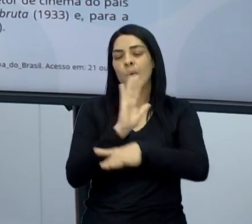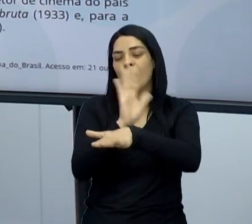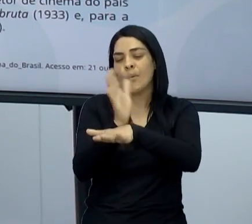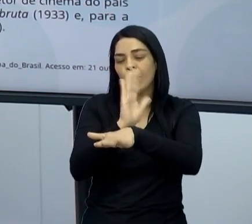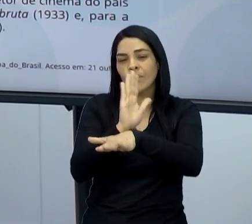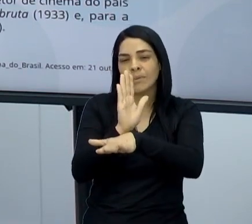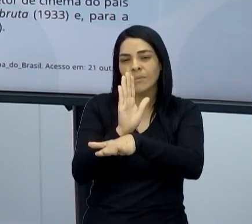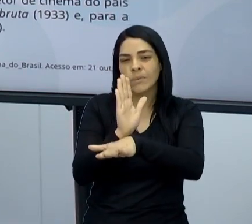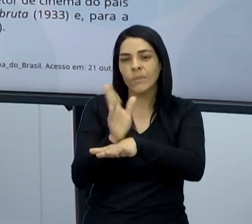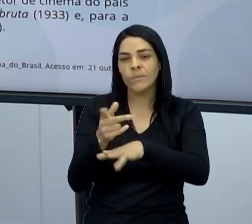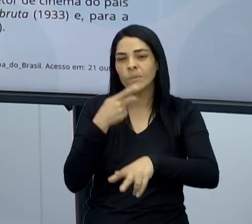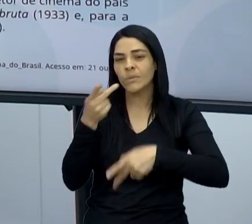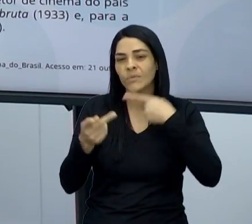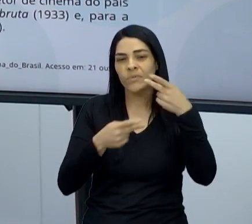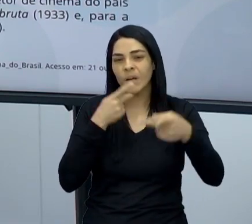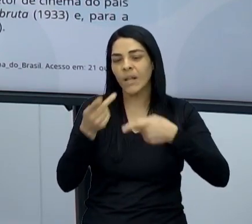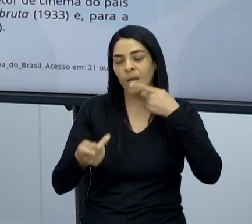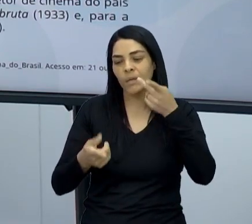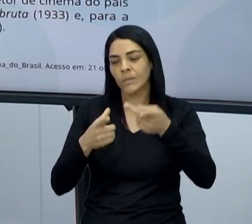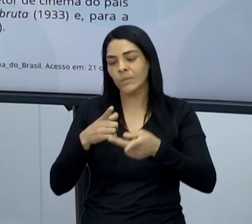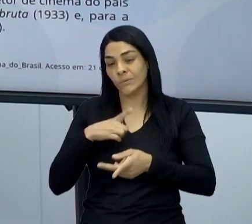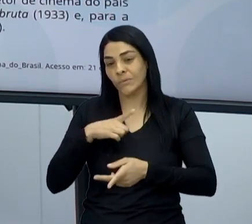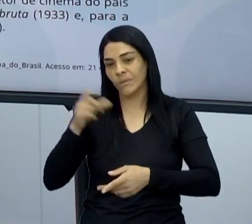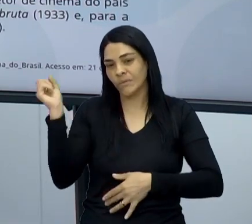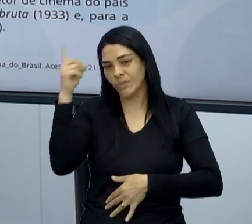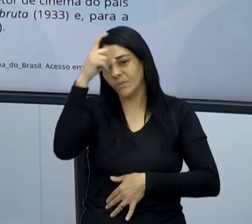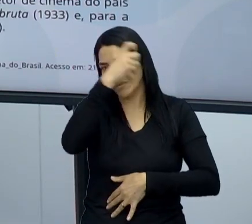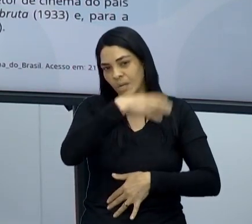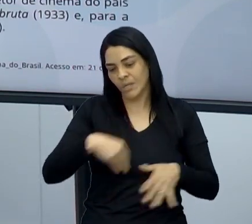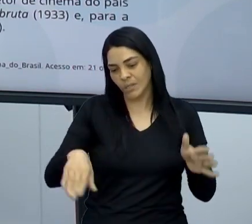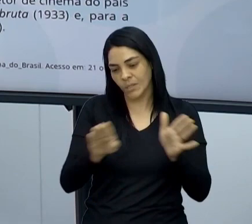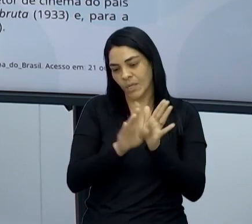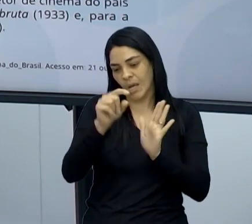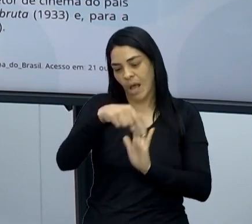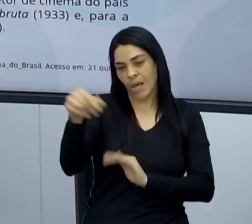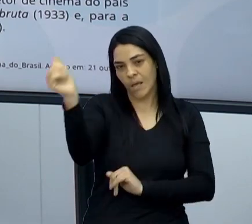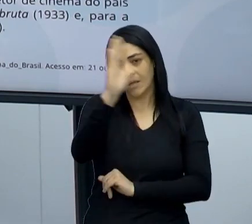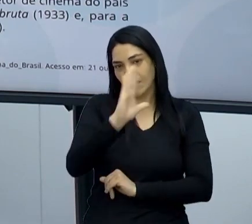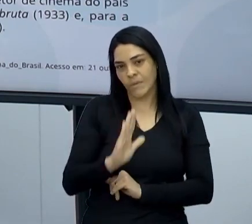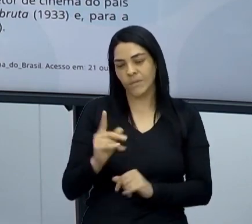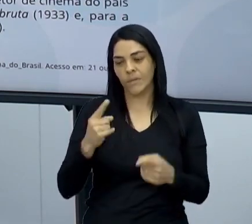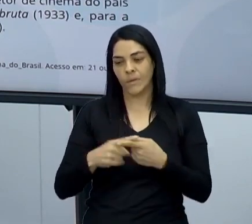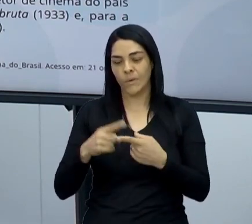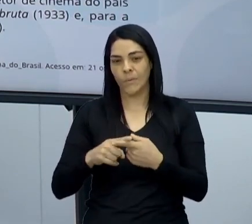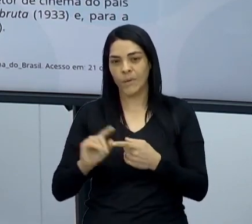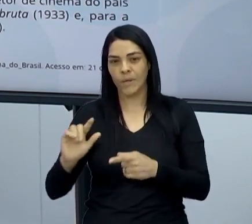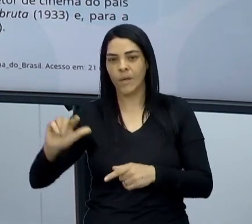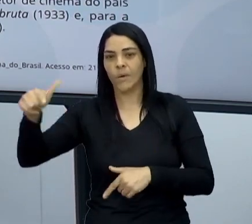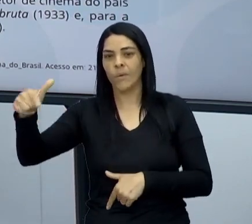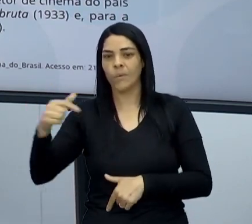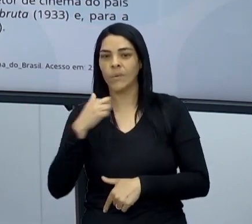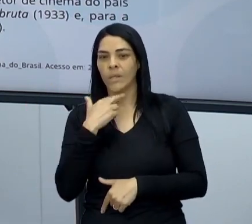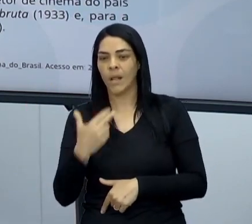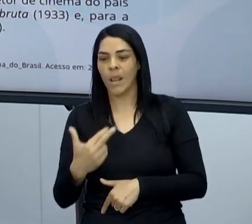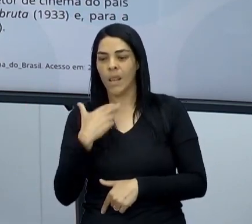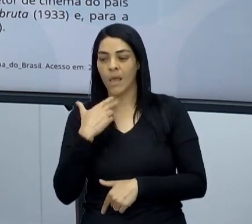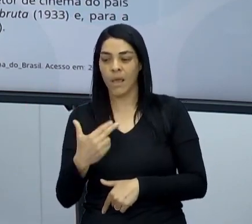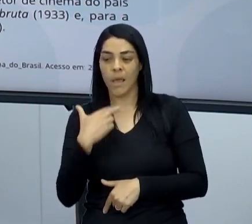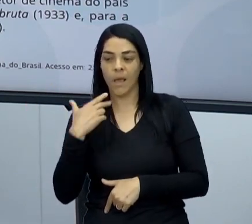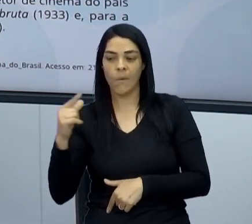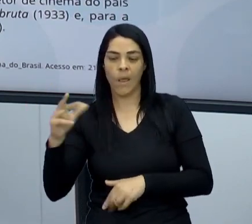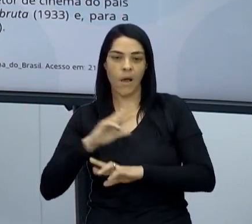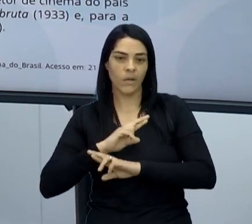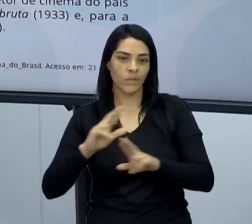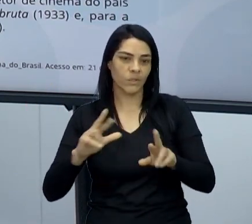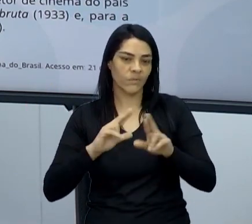quê? Porque brasileiro, né, inglês, 35, 34, eu não